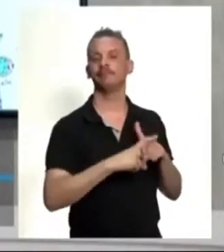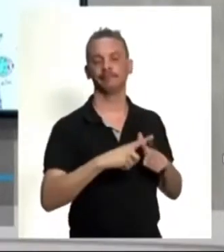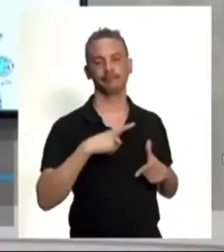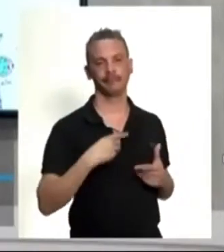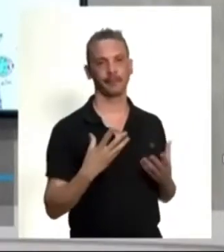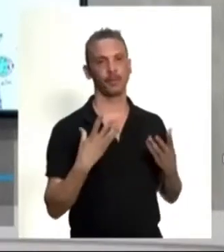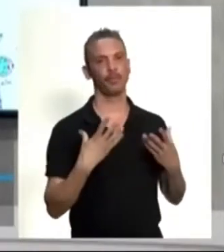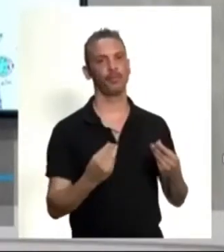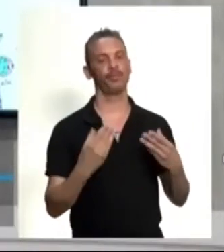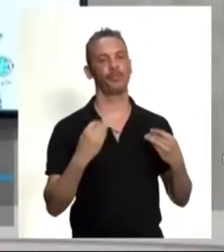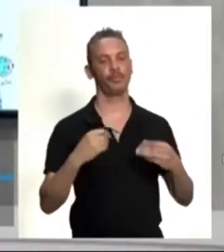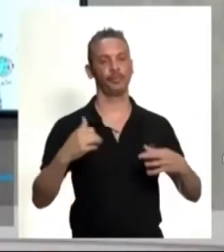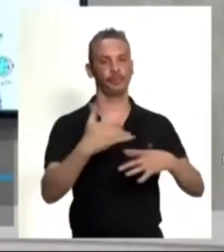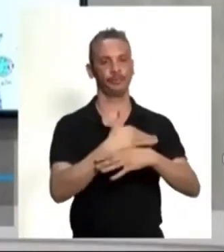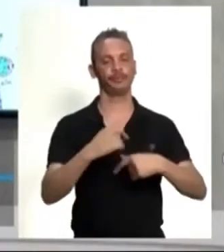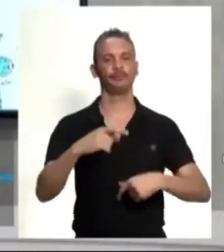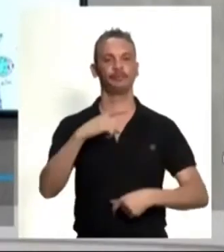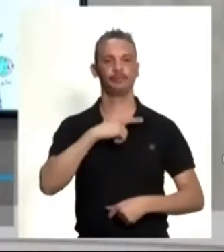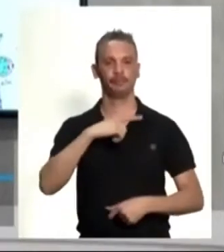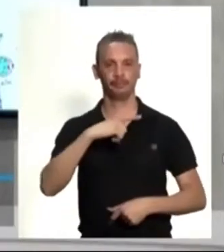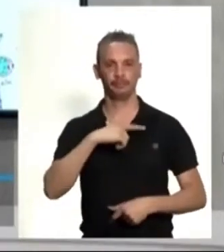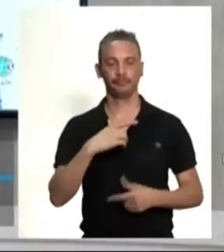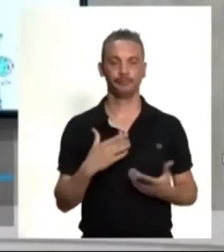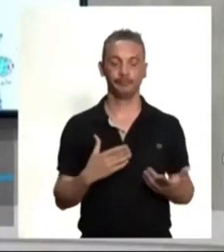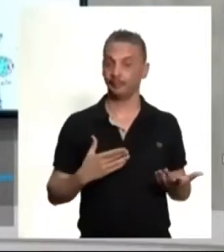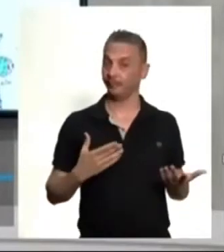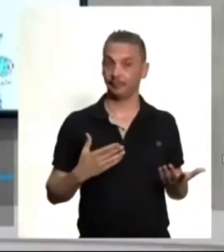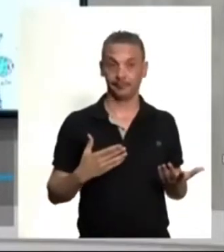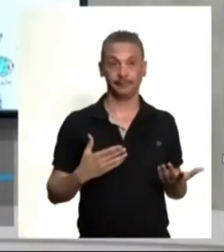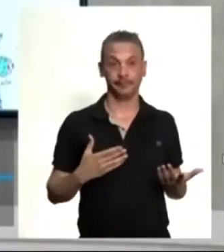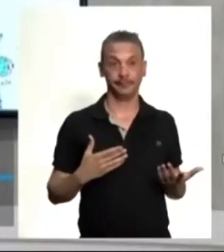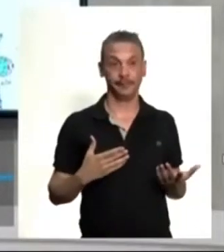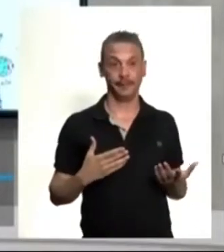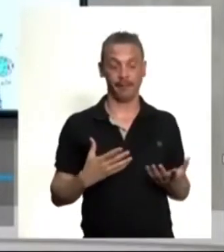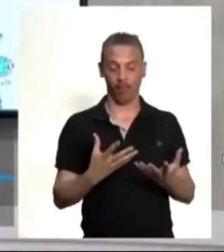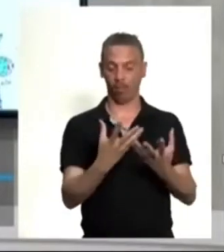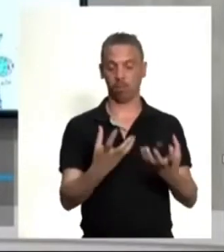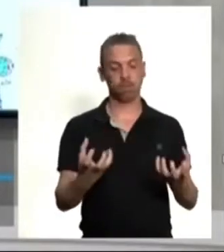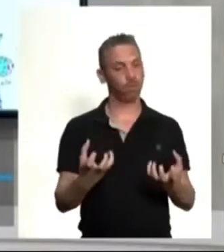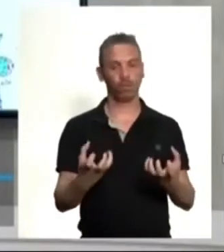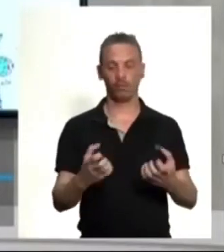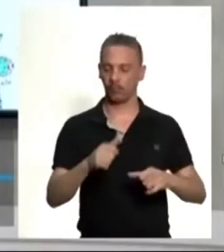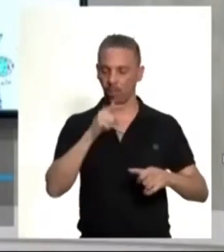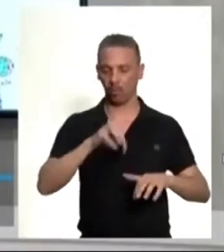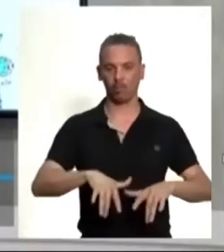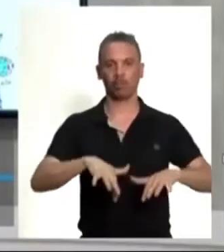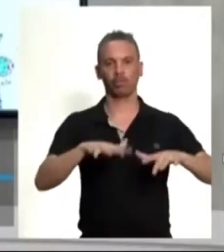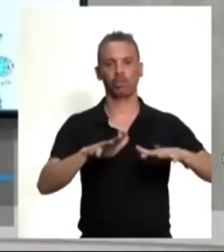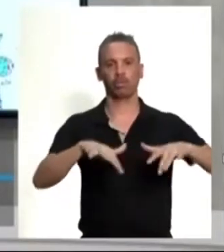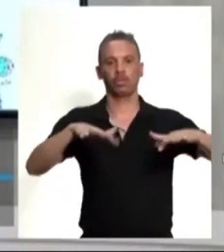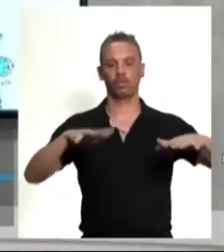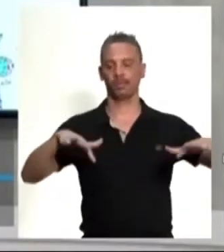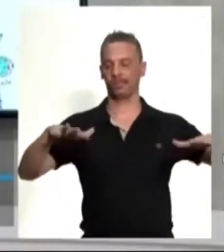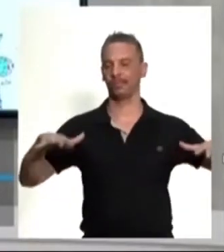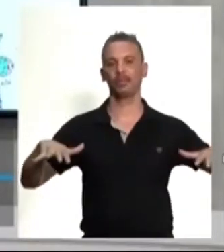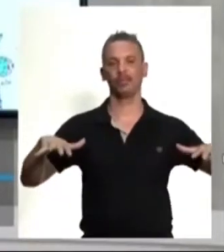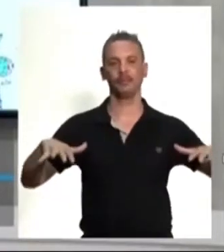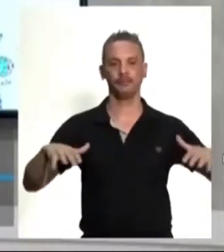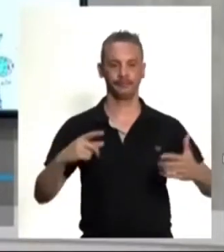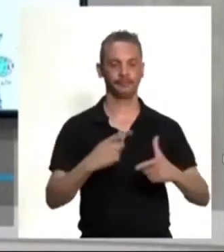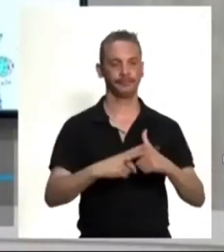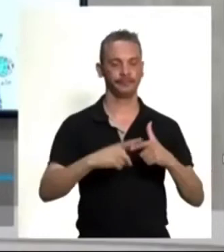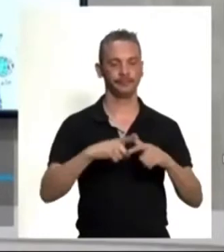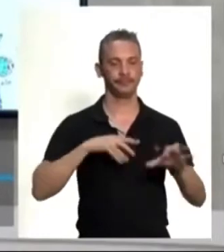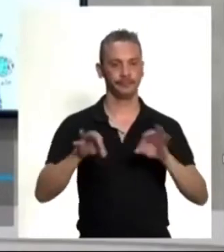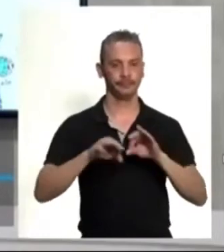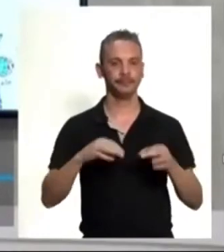e aí a cidade não suporta, ou seja, a macrodrenagem da cidade acaba não suportando o volume de